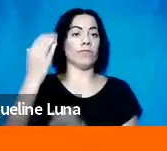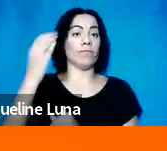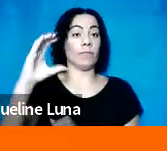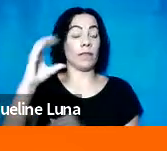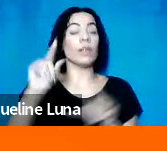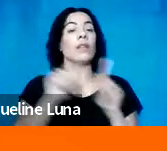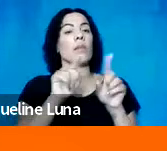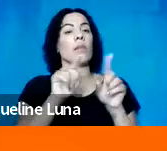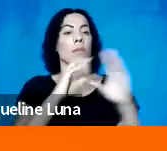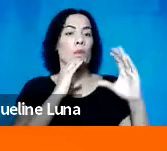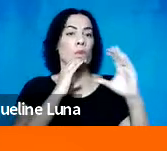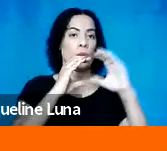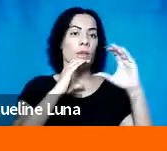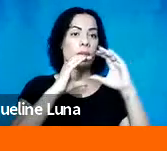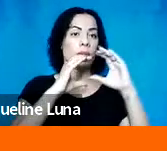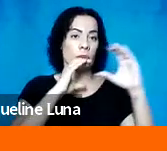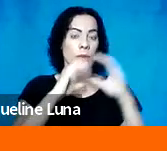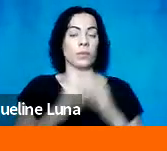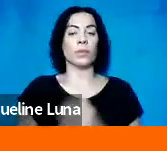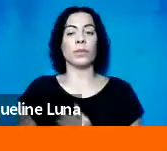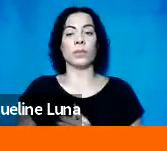comunicação.